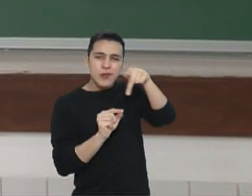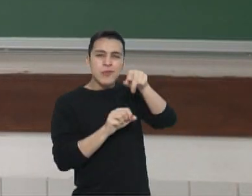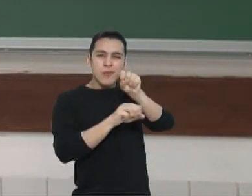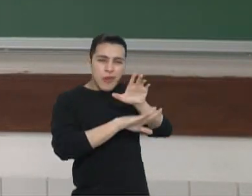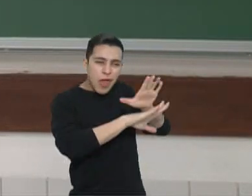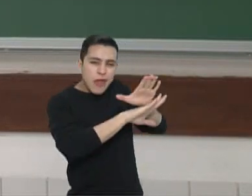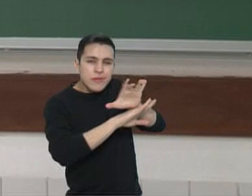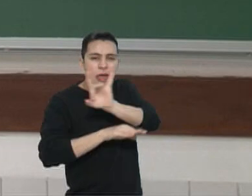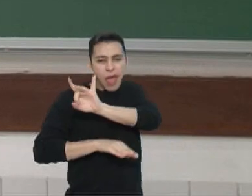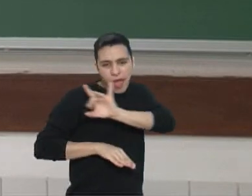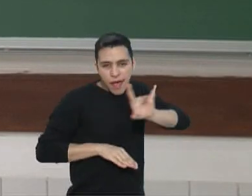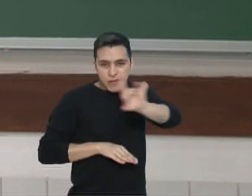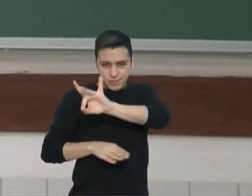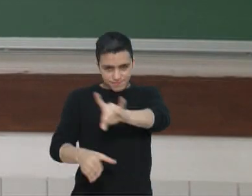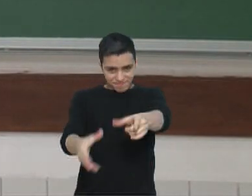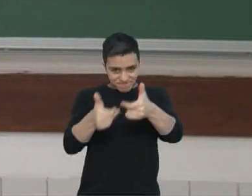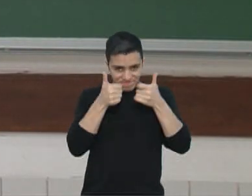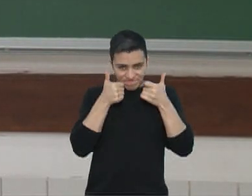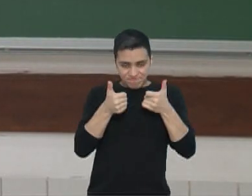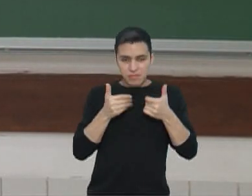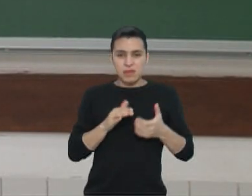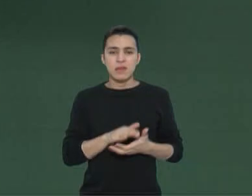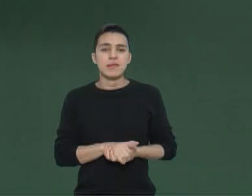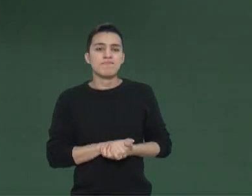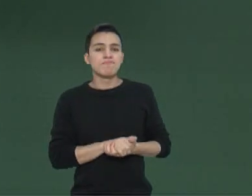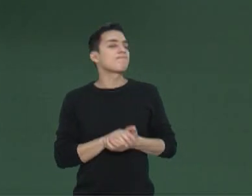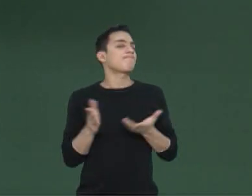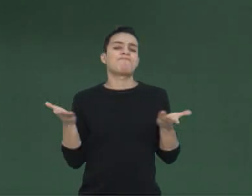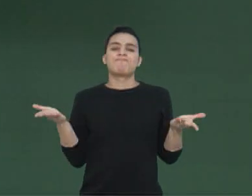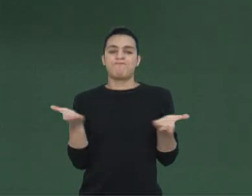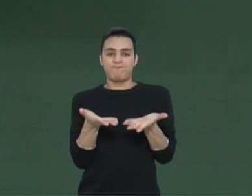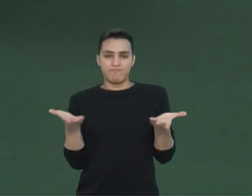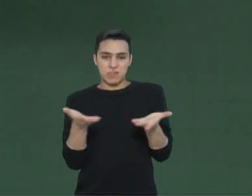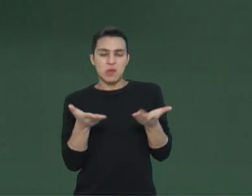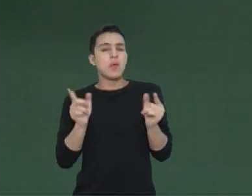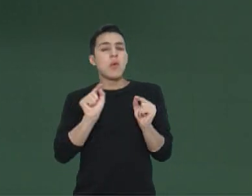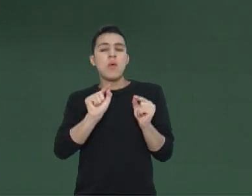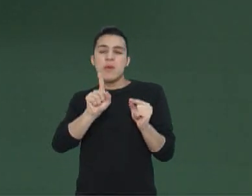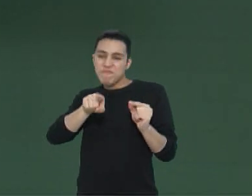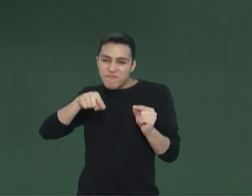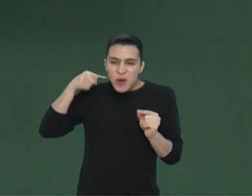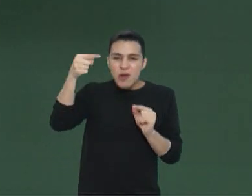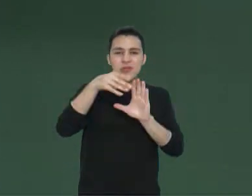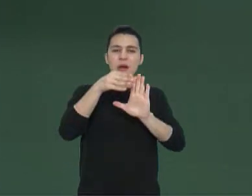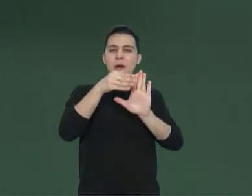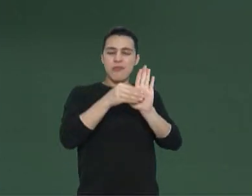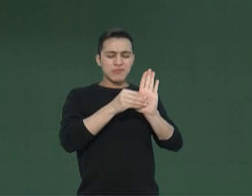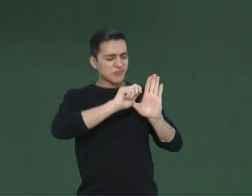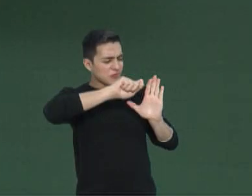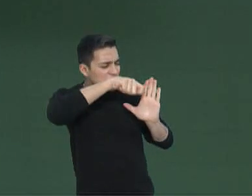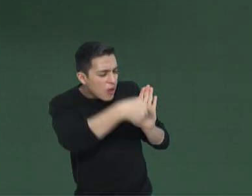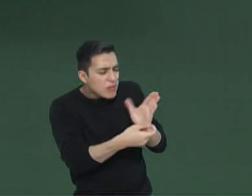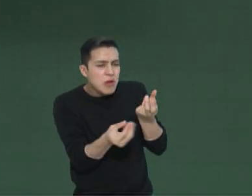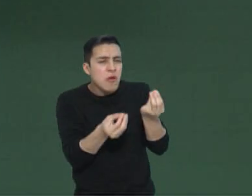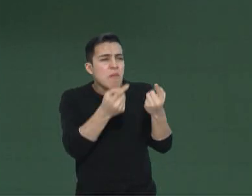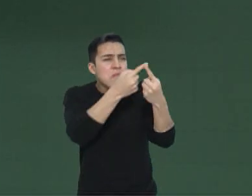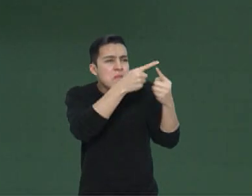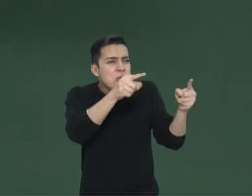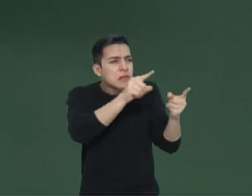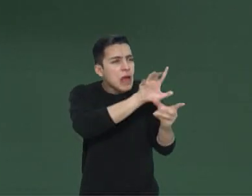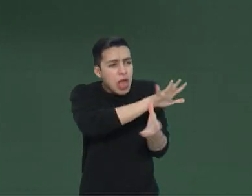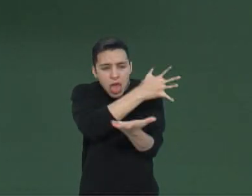cada um. Vamos então para o nosso próximo conteúdo, que é sobre notação